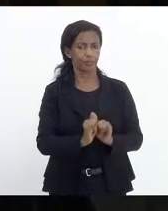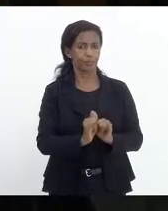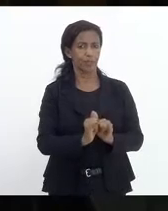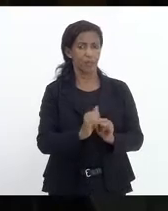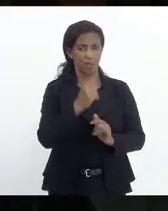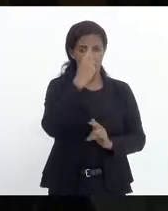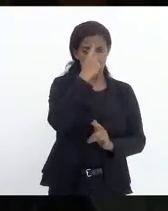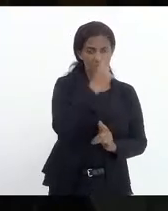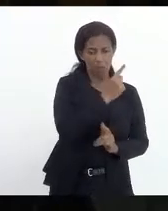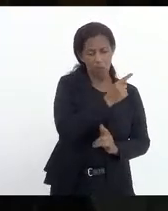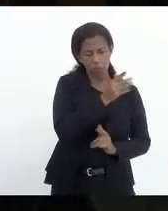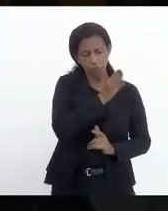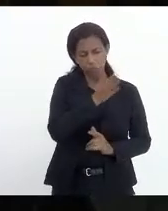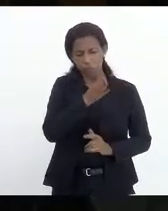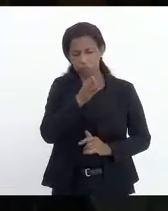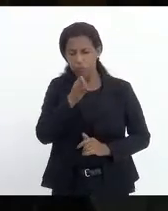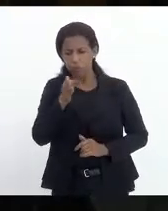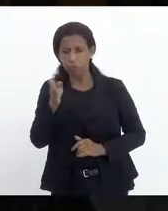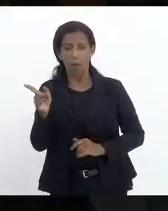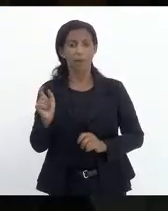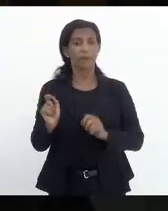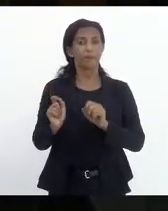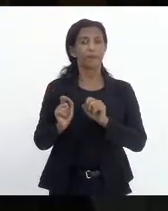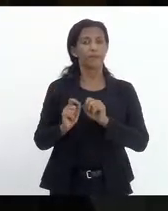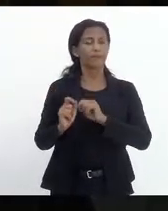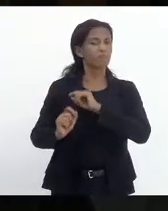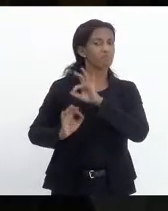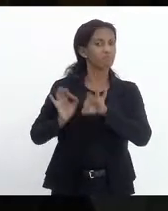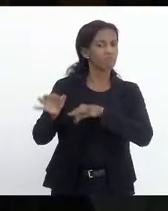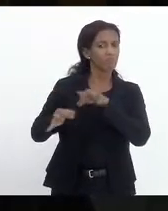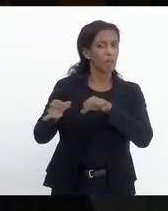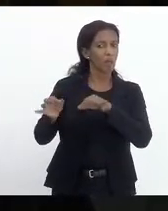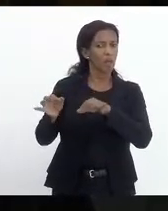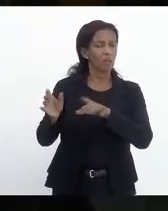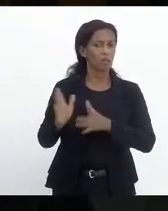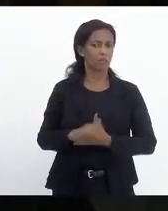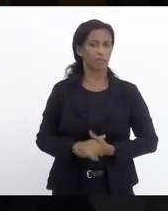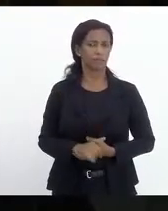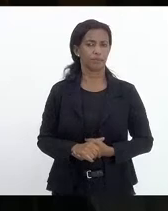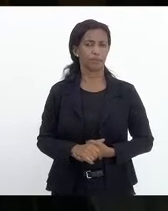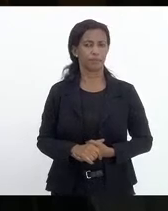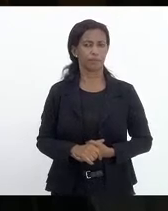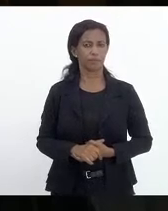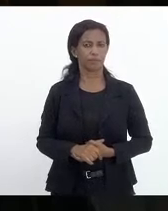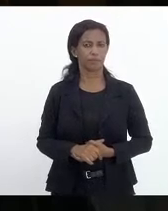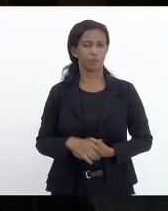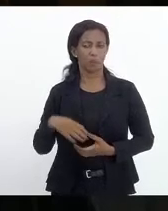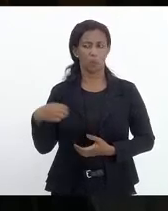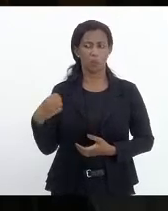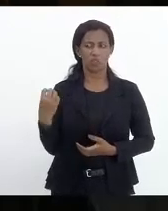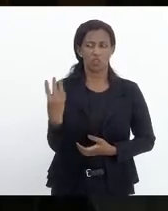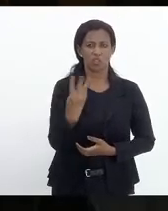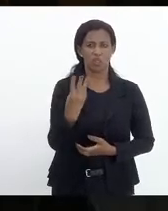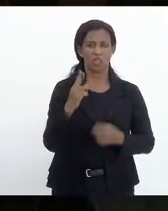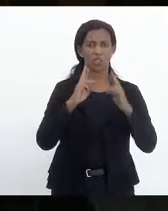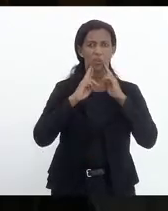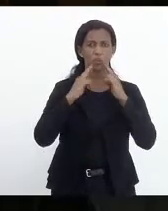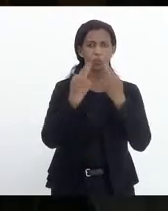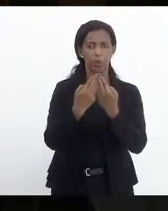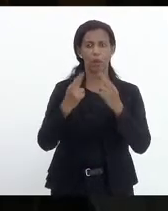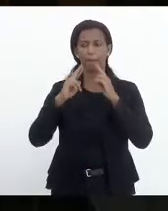que ao longo da semana que vem faríamos no mínimo e umas Três audiências